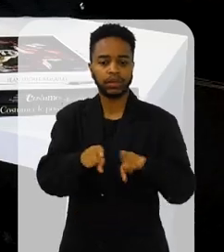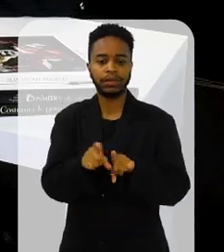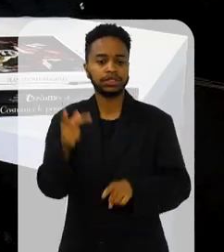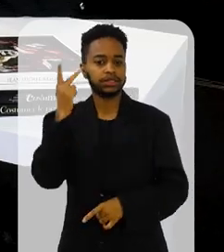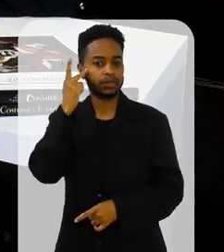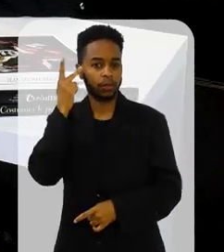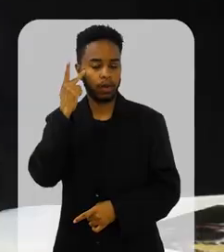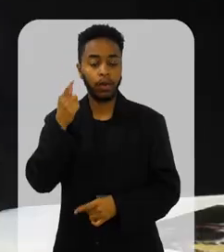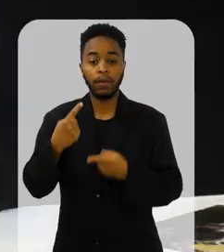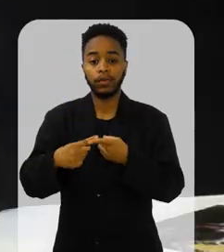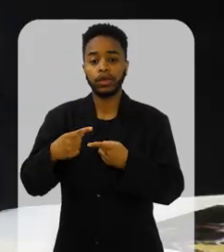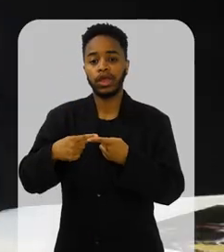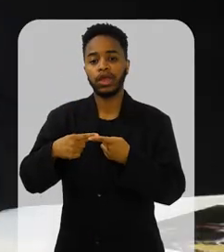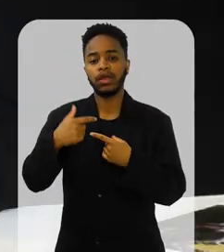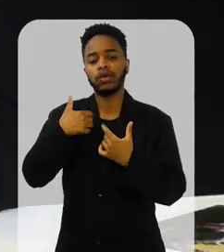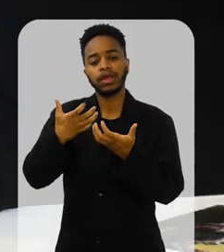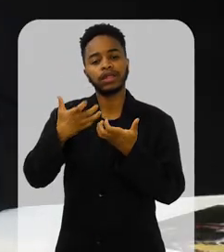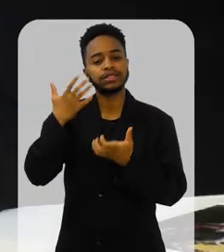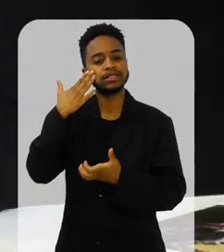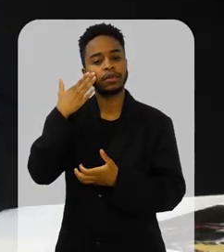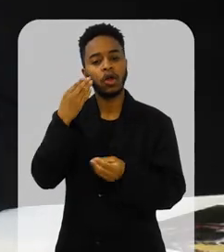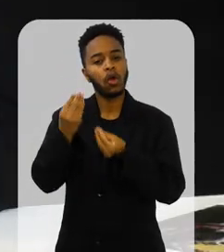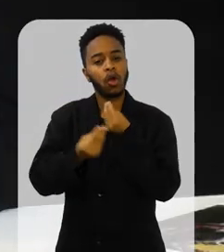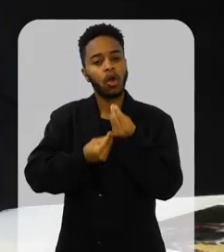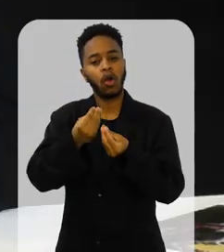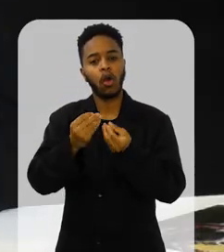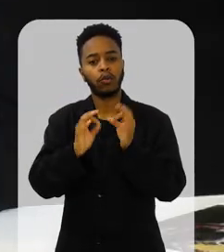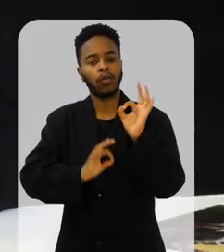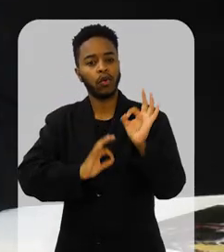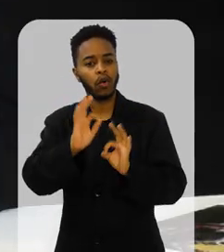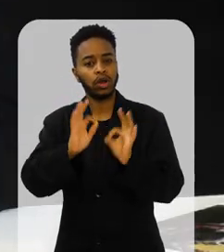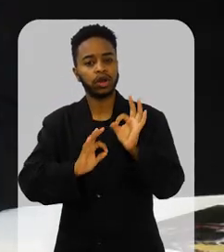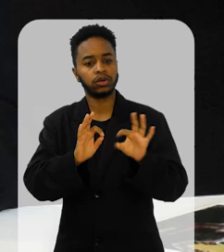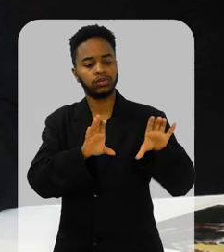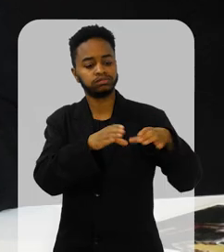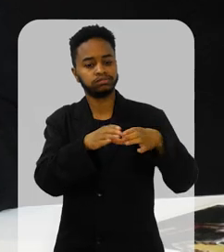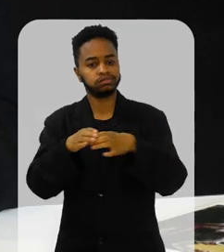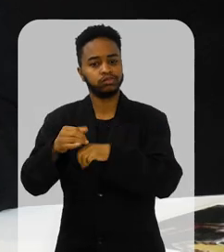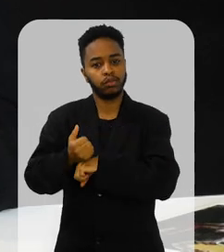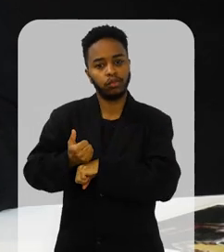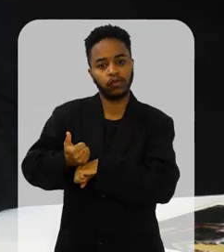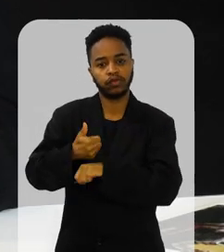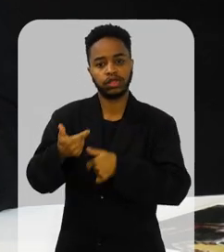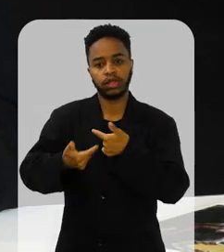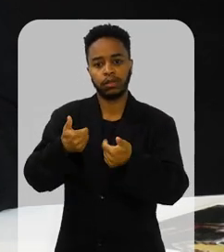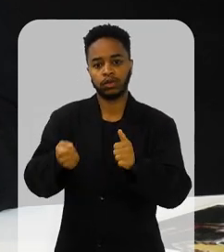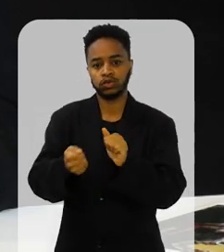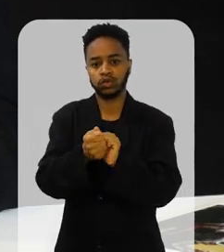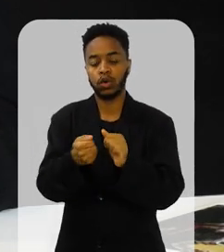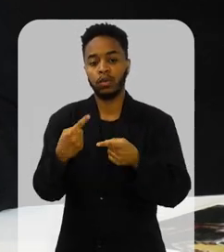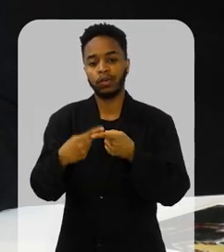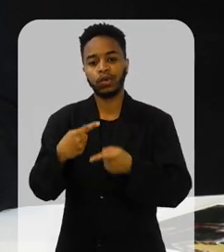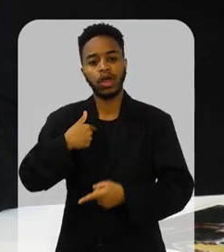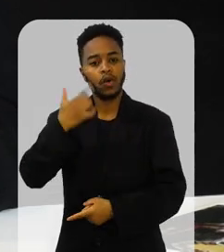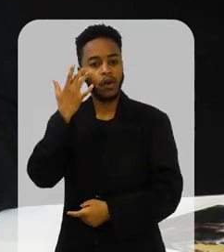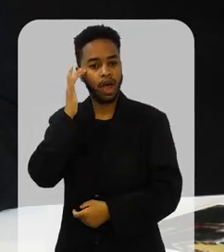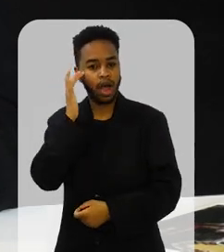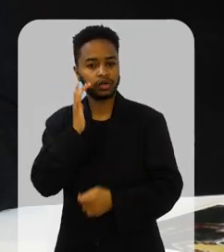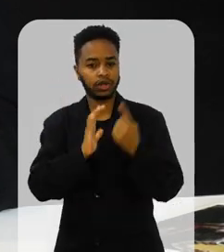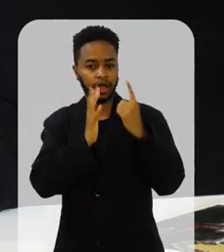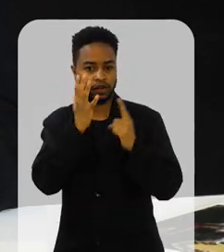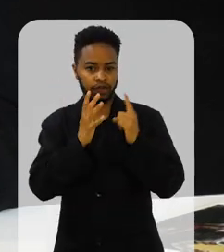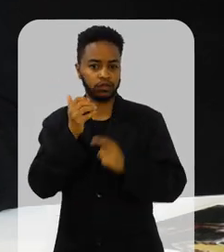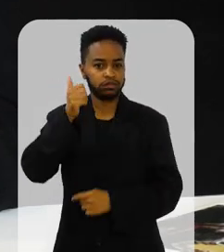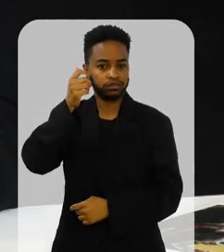mais especificamente dessa formação da mão de obra. Eu acho que os carnavais, repito, do Eixo